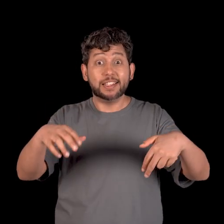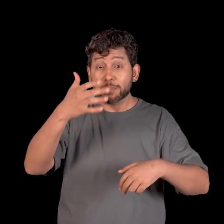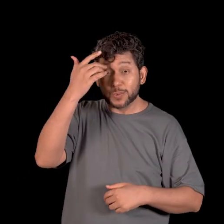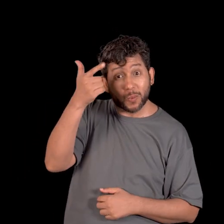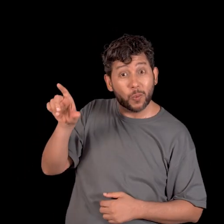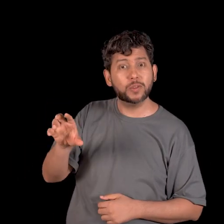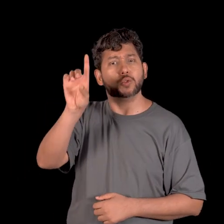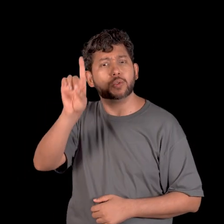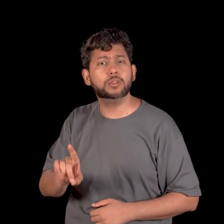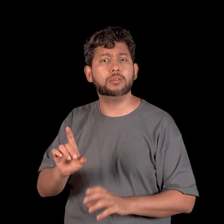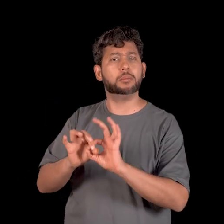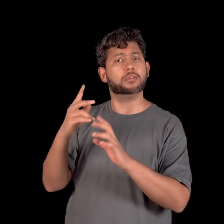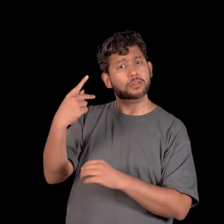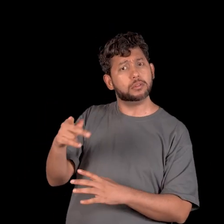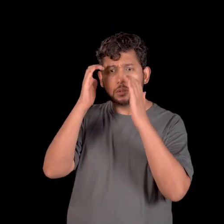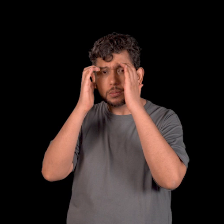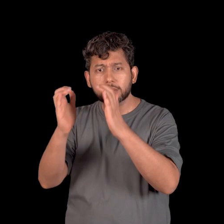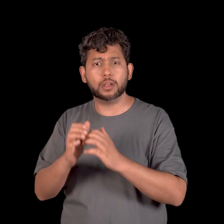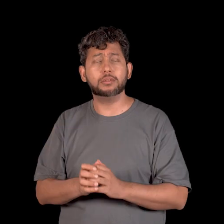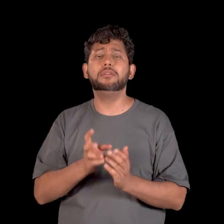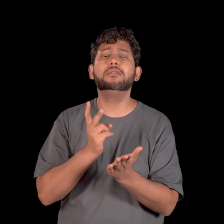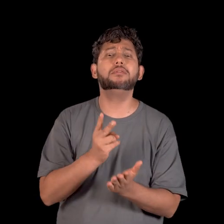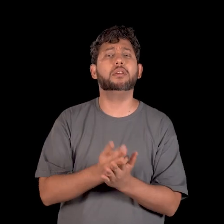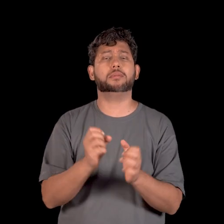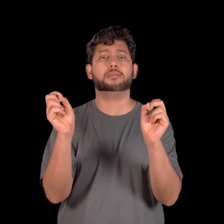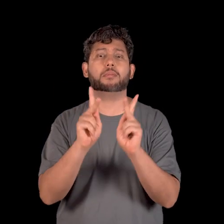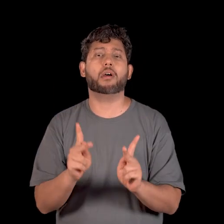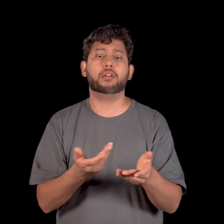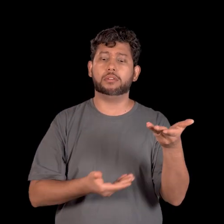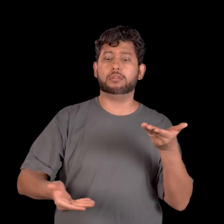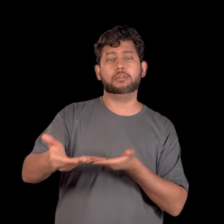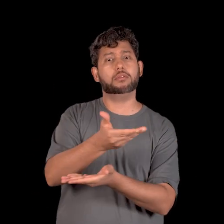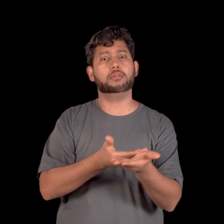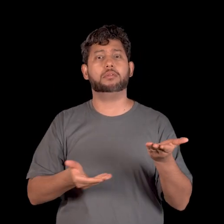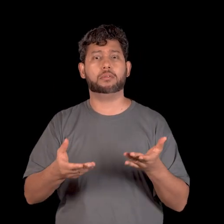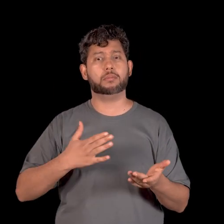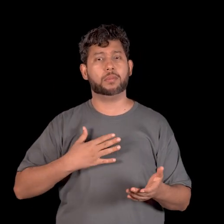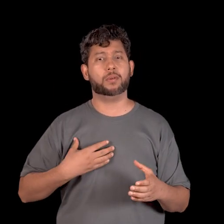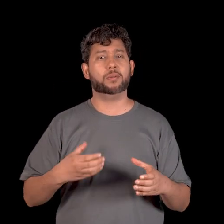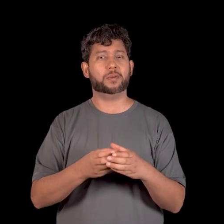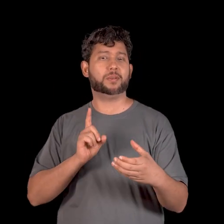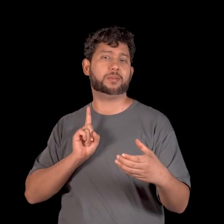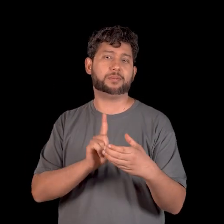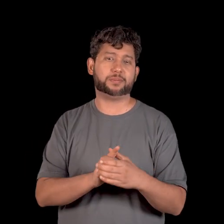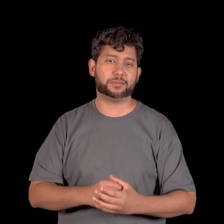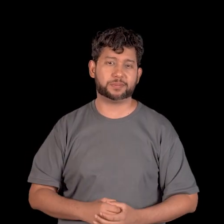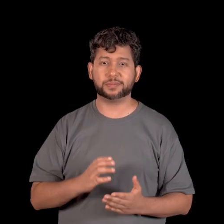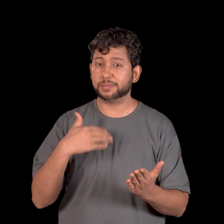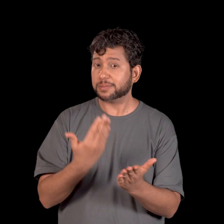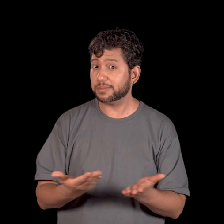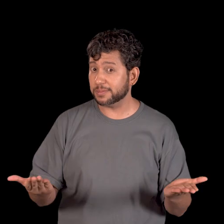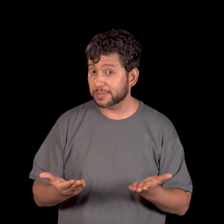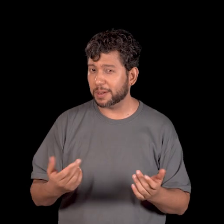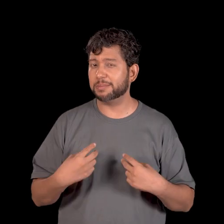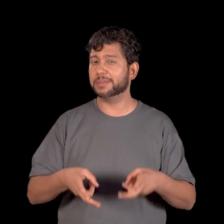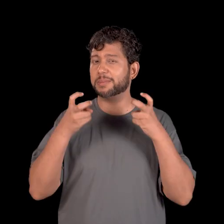direitos e liberdades de outras pessoas. Zelar pela paz e pela harmonia na comunidade em que está inserido. Fica